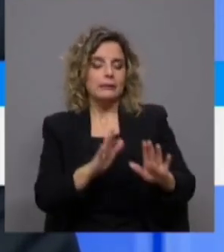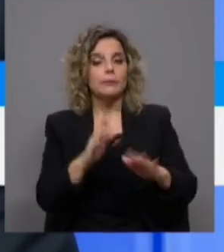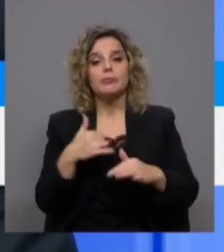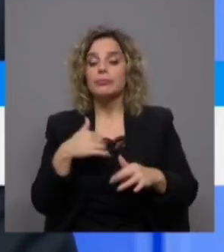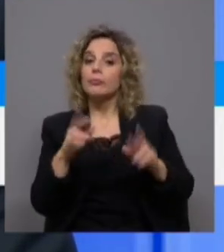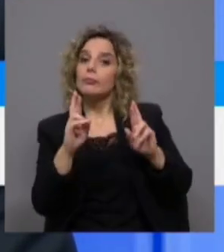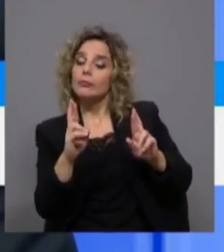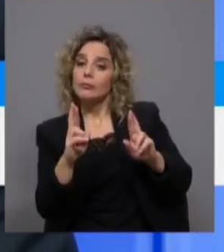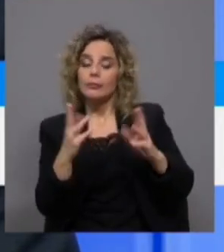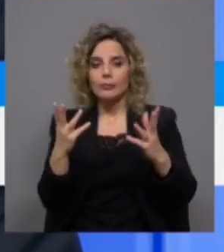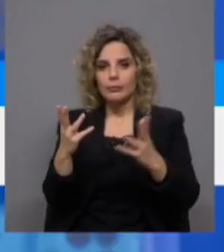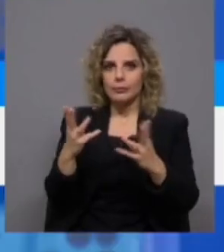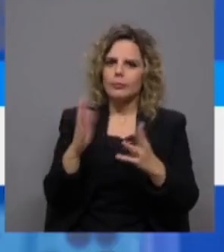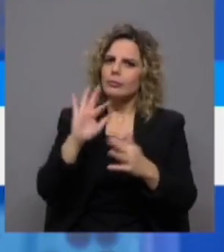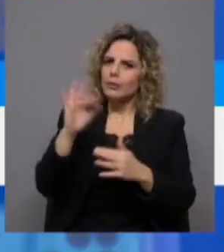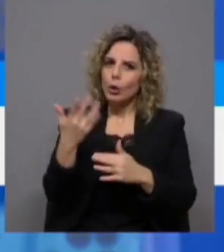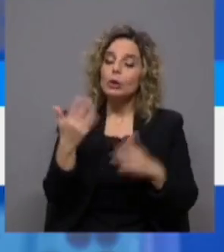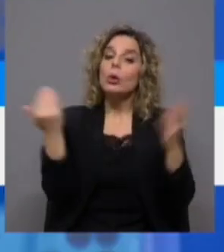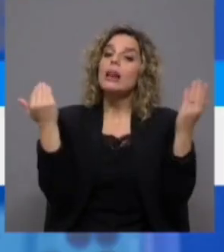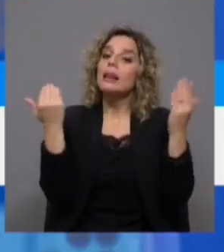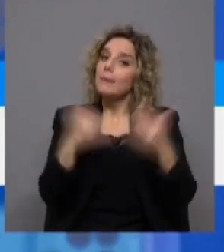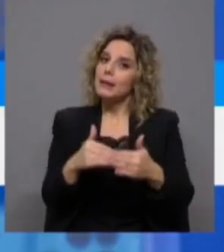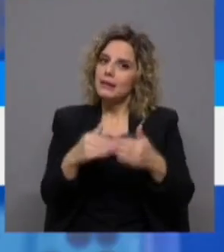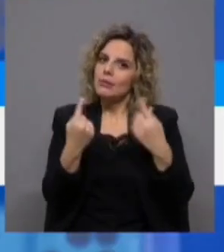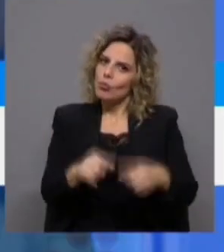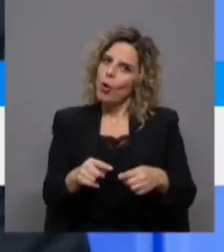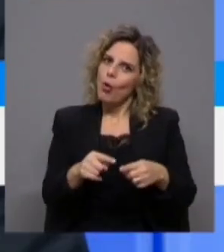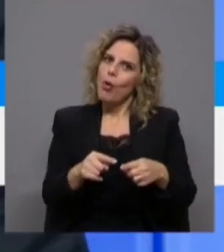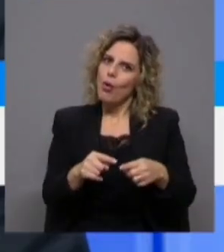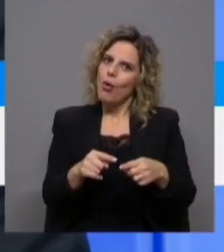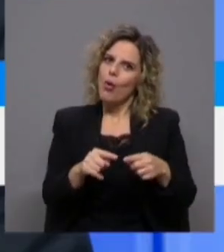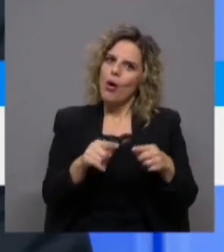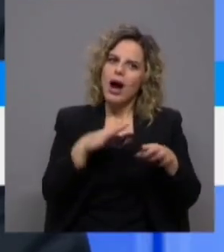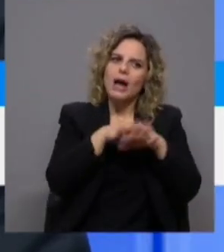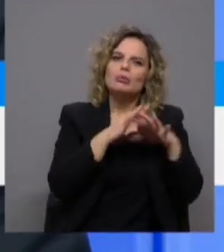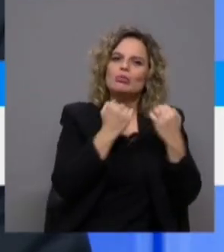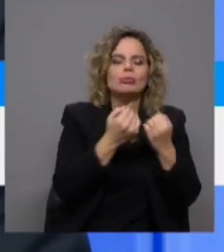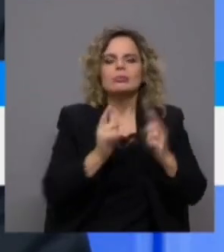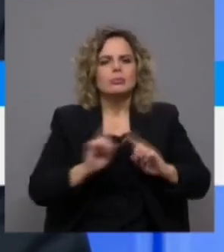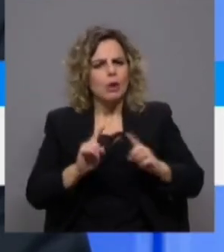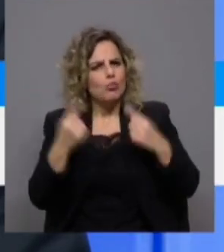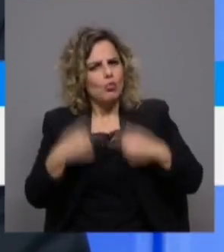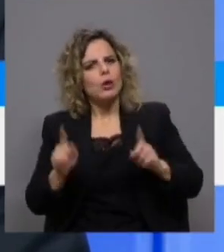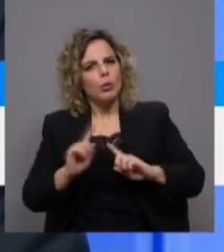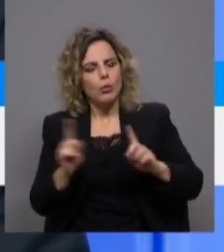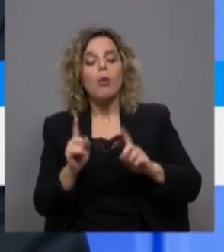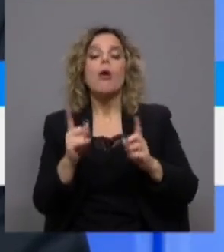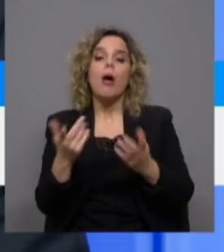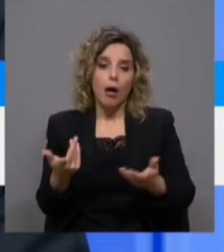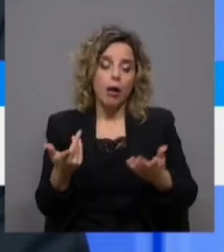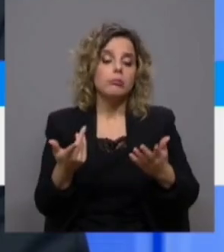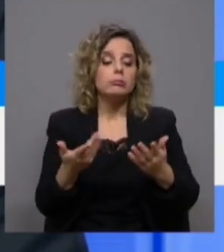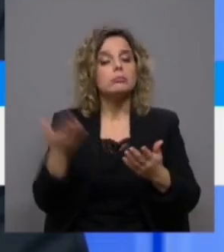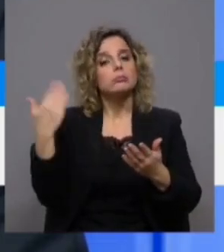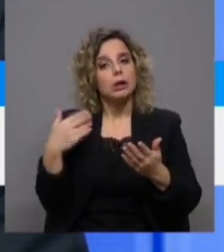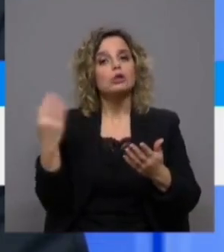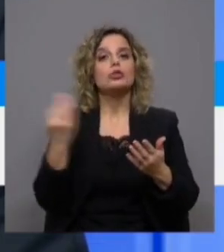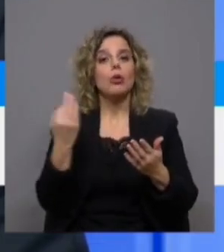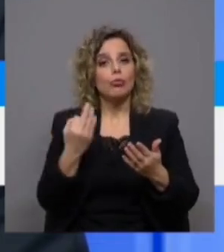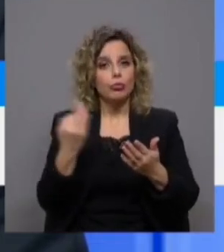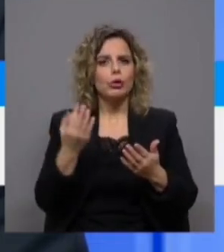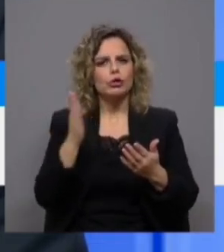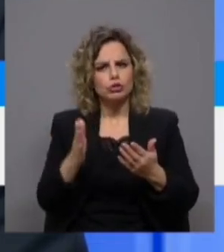espero que agora isso ela é quando se limita a ser apenas isso e não é não é apenas isso e as autarquias mostrou por exemplo um tipo de implantação